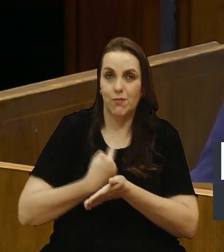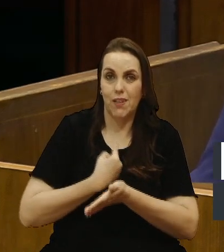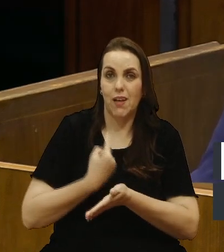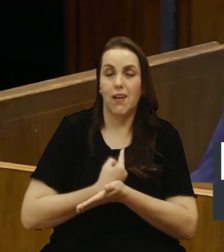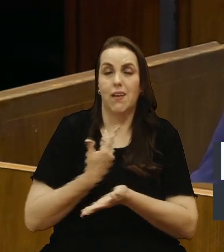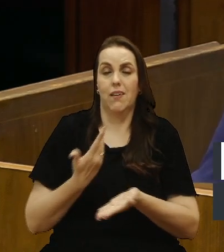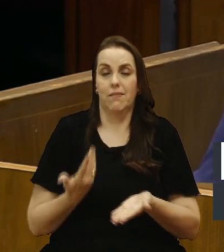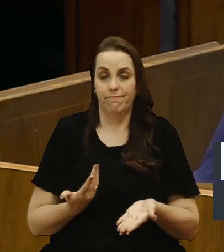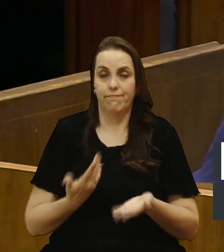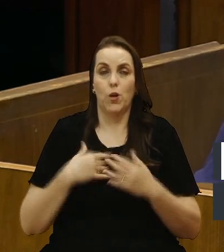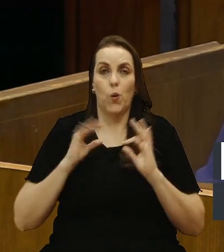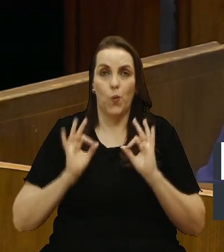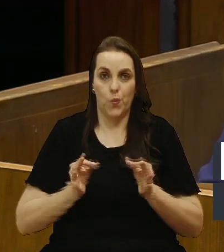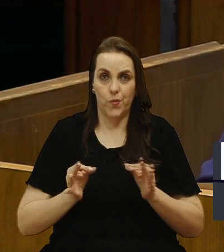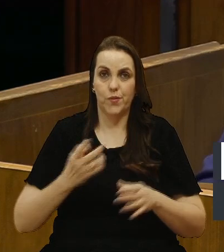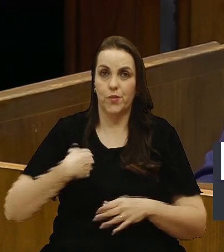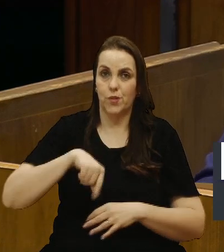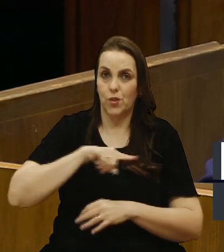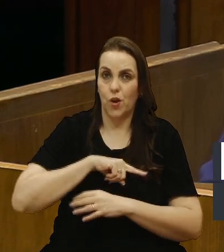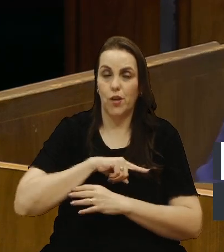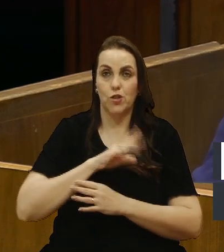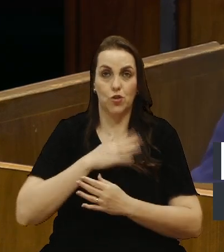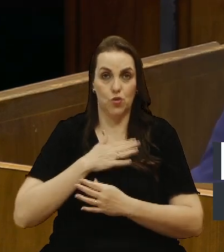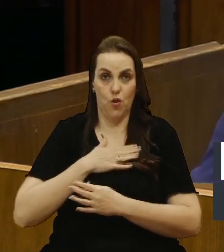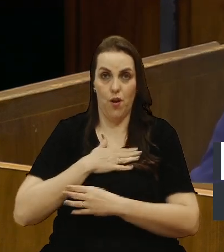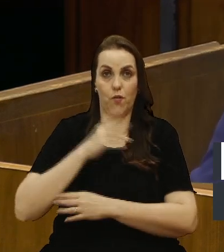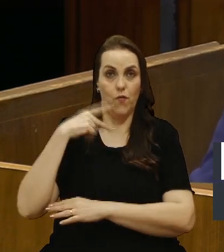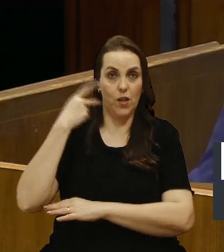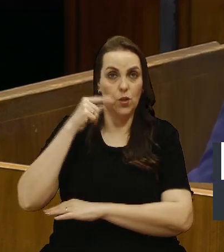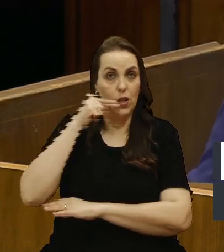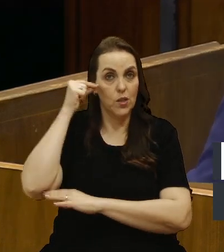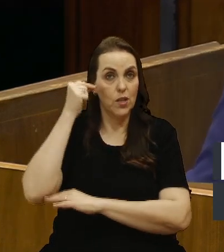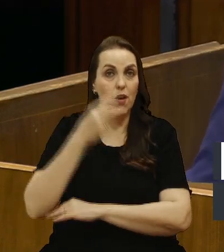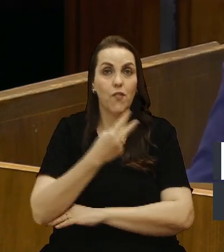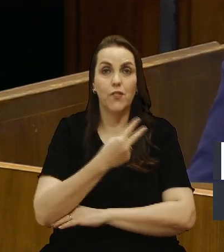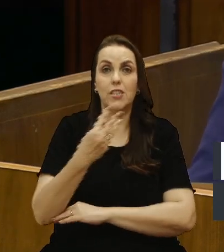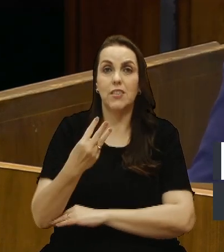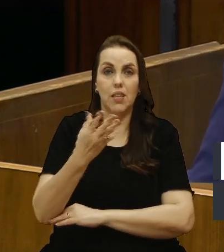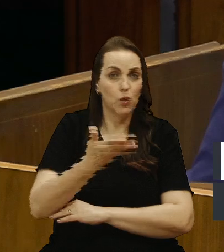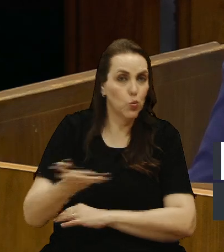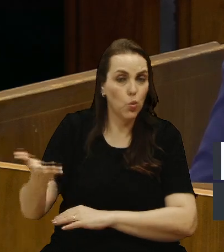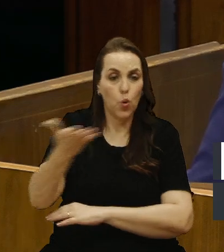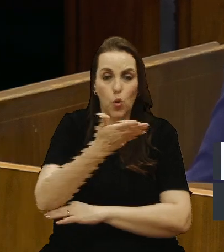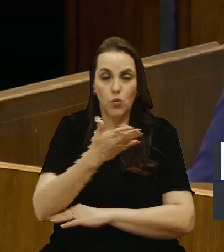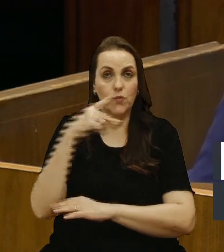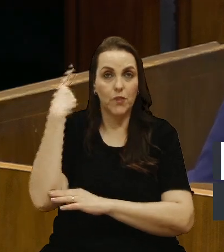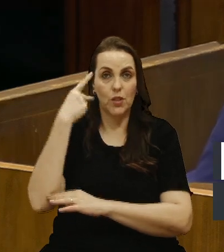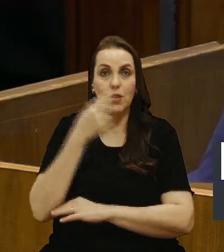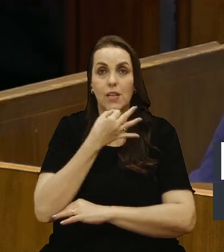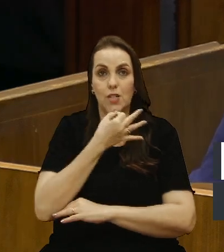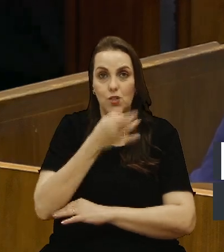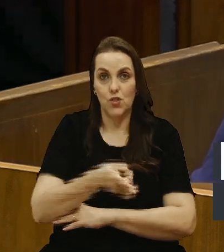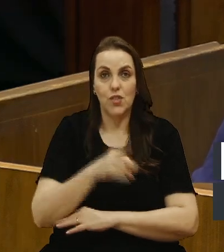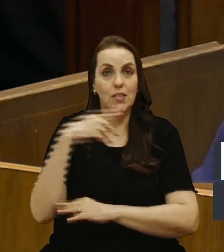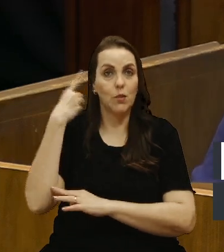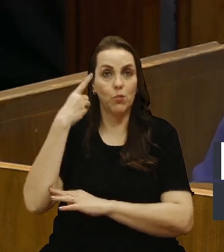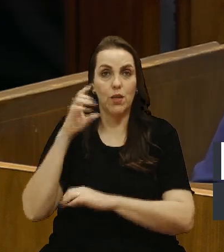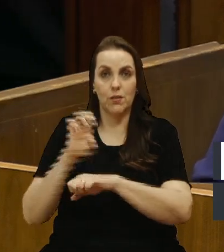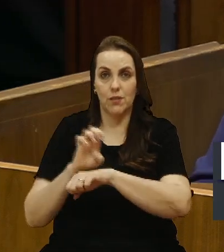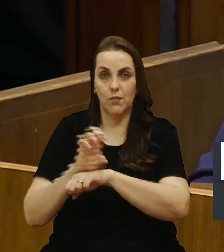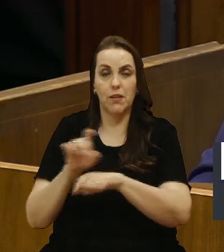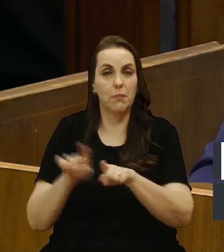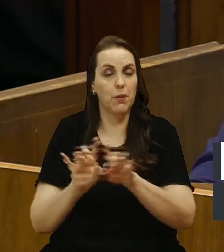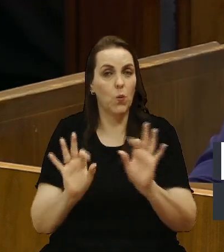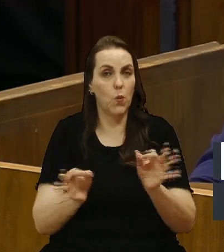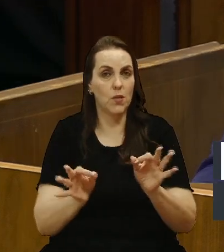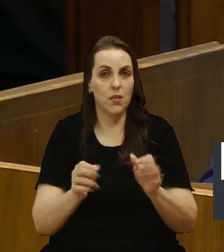certeza nós, não só o vereador Aldonei, mas os 23 vereadores aqui de Caxias e mais os nossos deputados estaduais com certeza